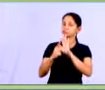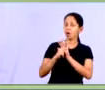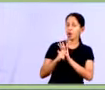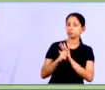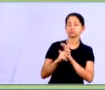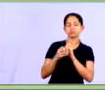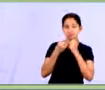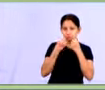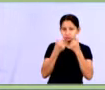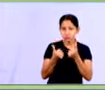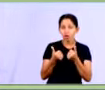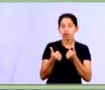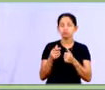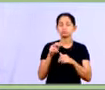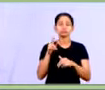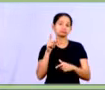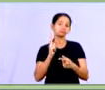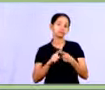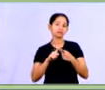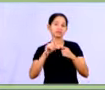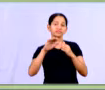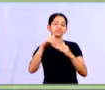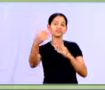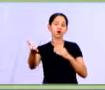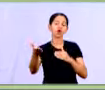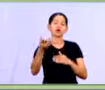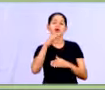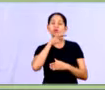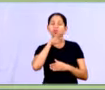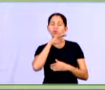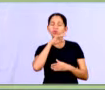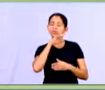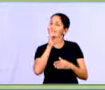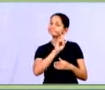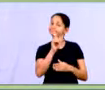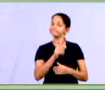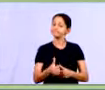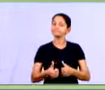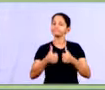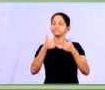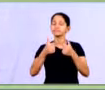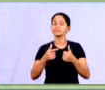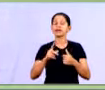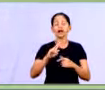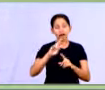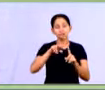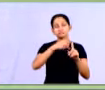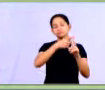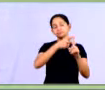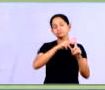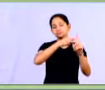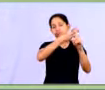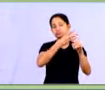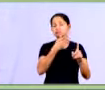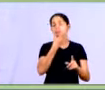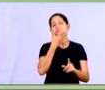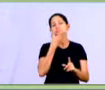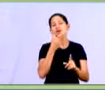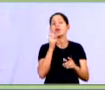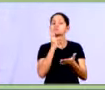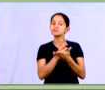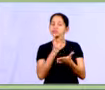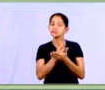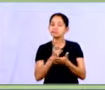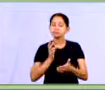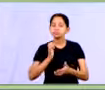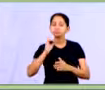que o valor de mercado da empresa não seja comprometido, mas sim aponte que a organização esteja gerando